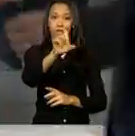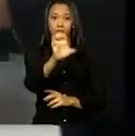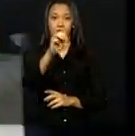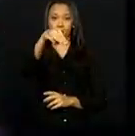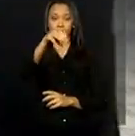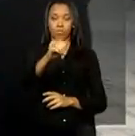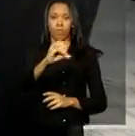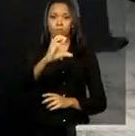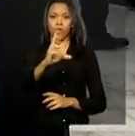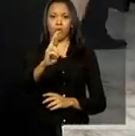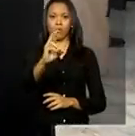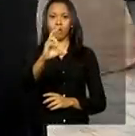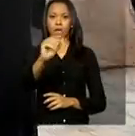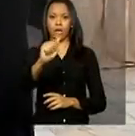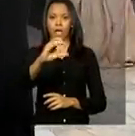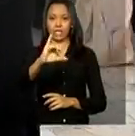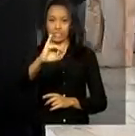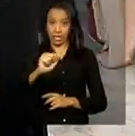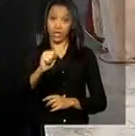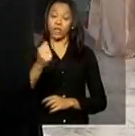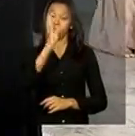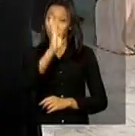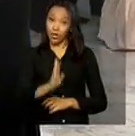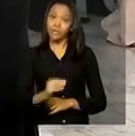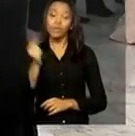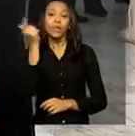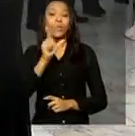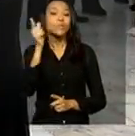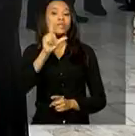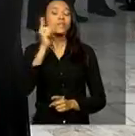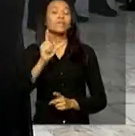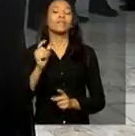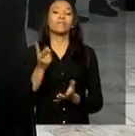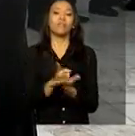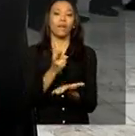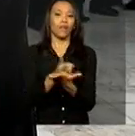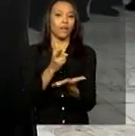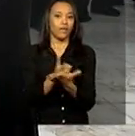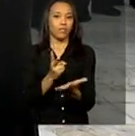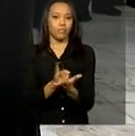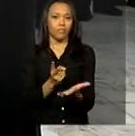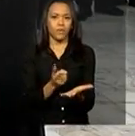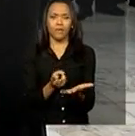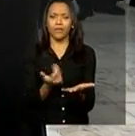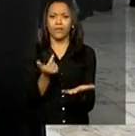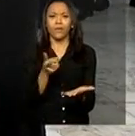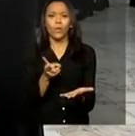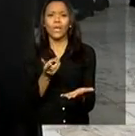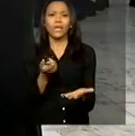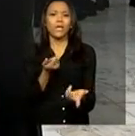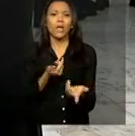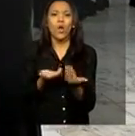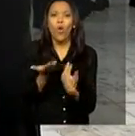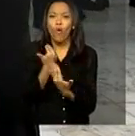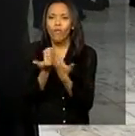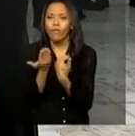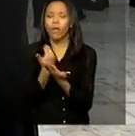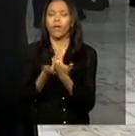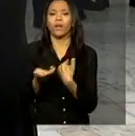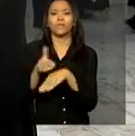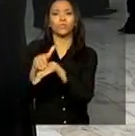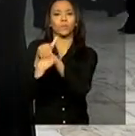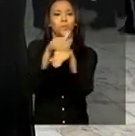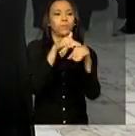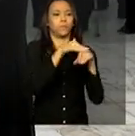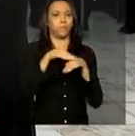Brasil possa assumir uma postura cada dia mais assertiva em termos de construção de espaços de diálogo bastante